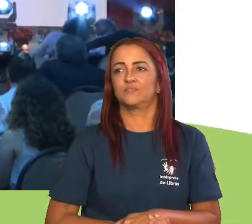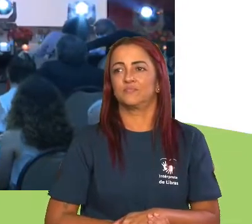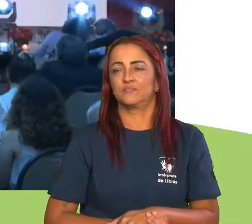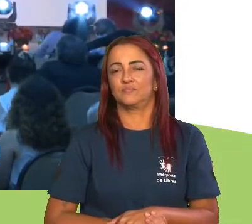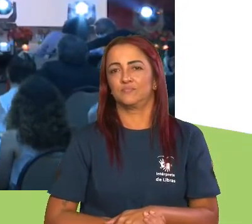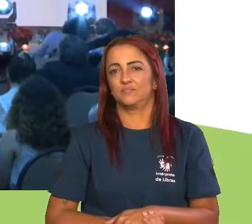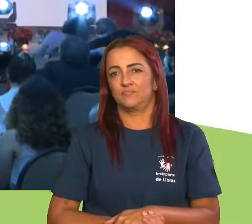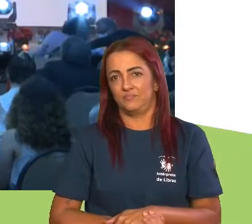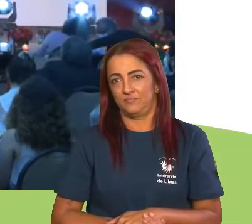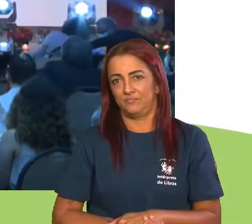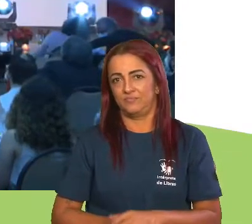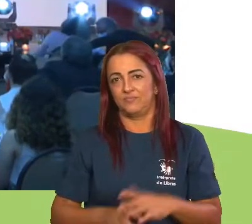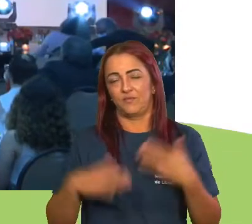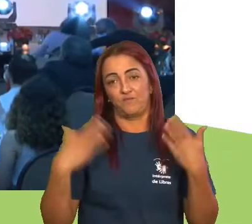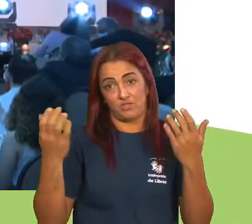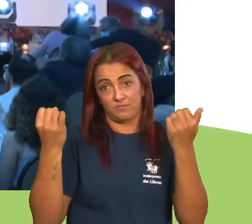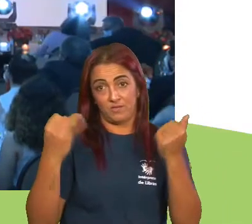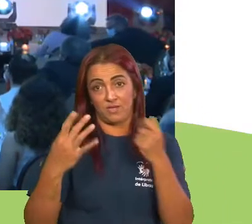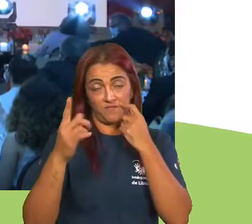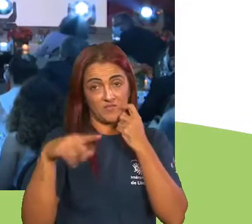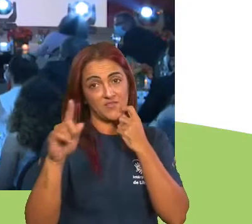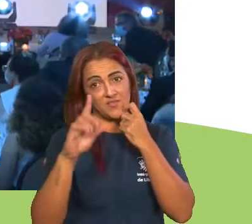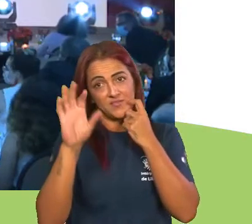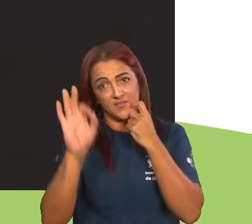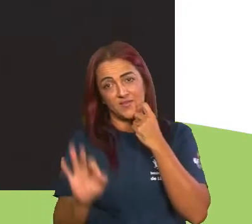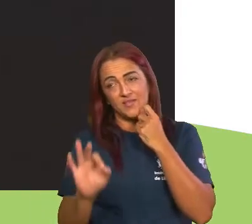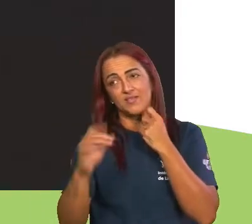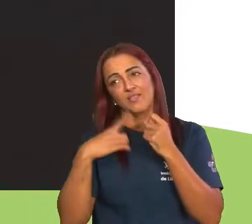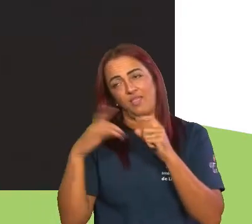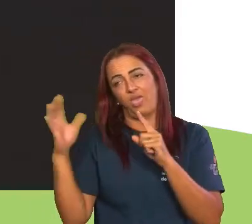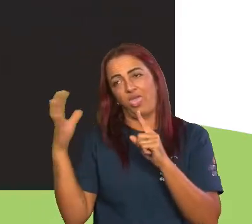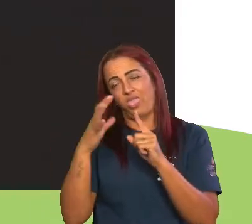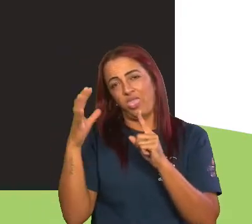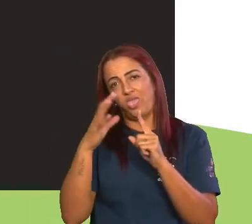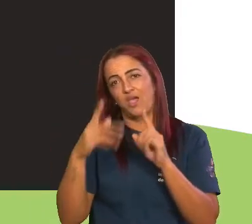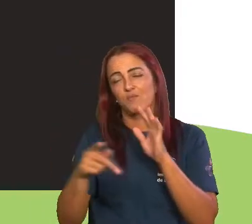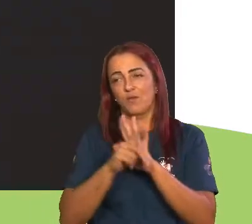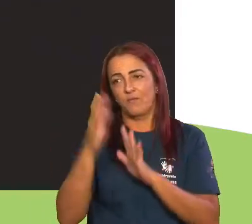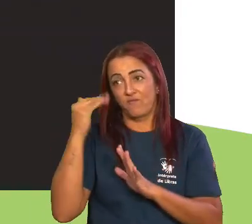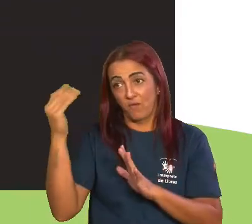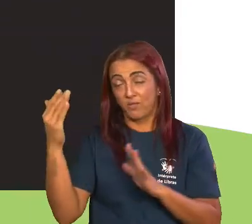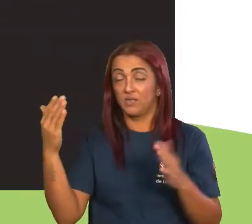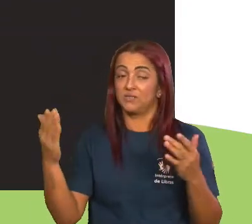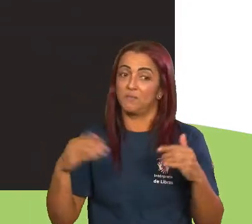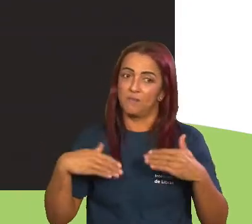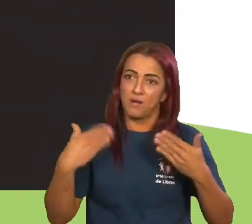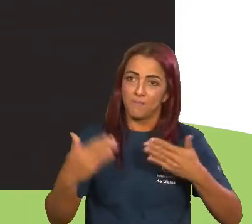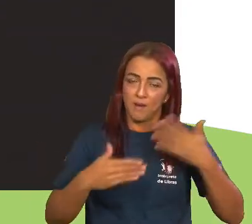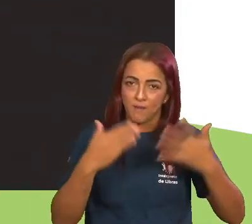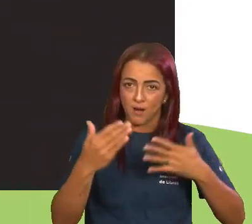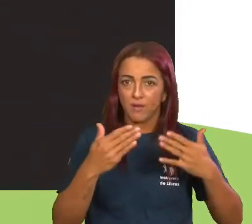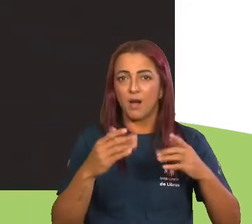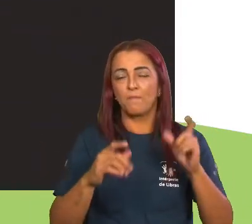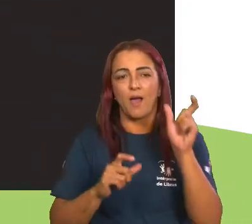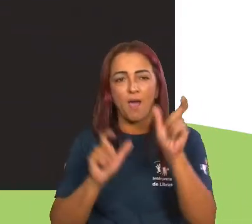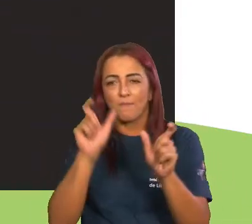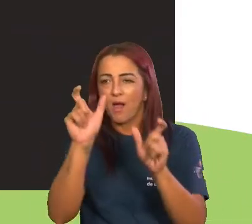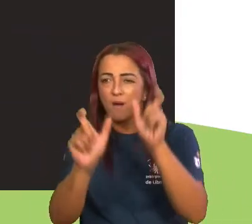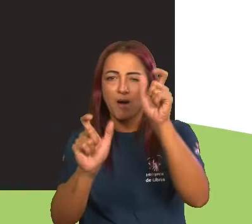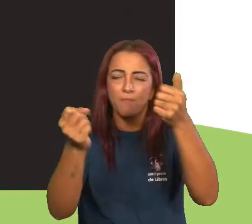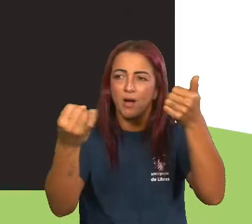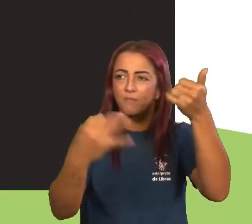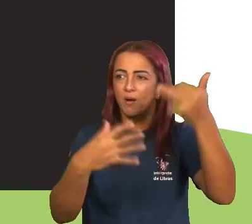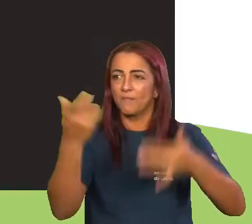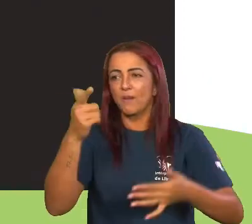Olha, Carlinhos, eu vou te falar que eu tenho certeza que você tinha vários fãs como artista aqui, e a cada minuto, a cada palavra que a gente ouve,